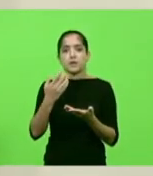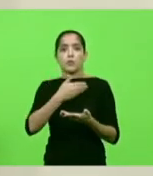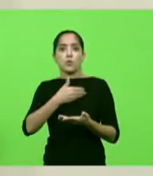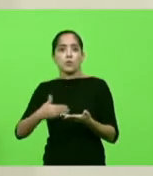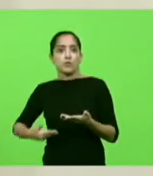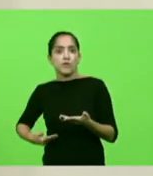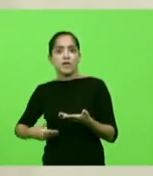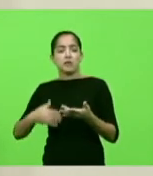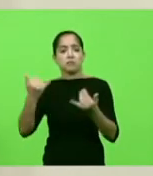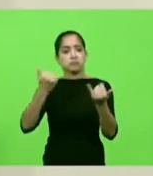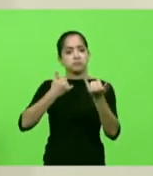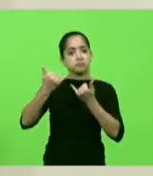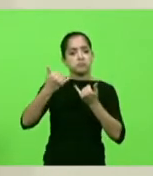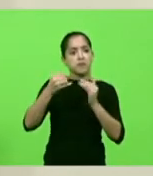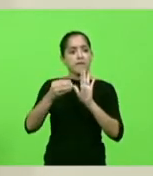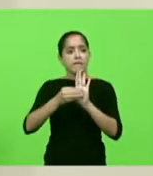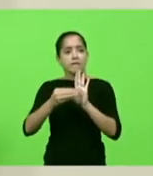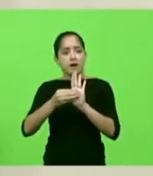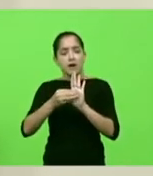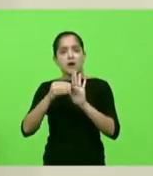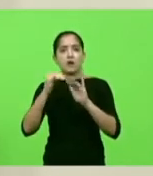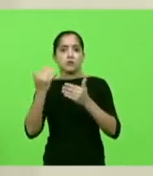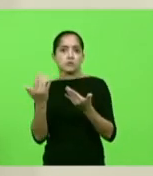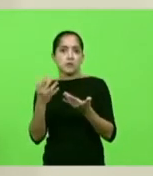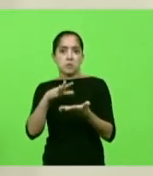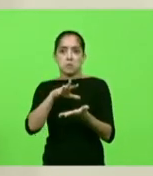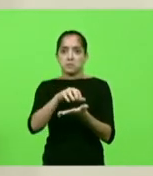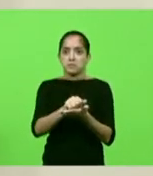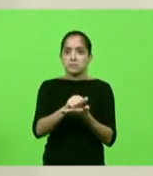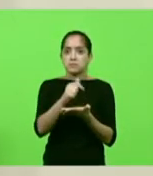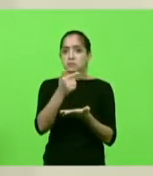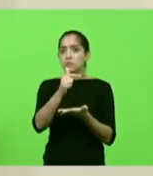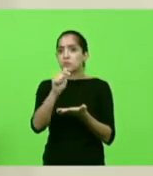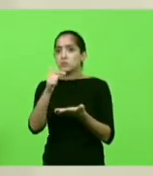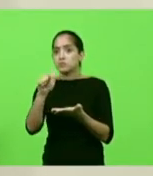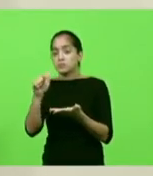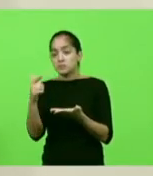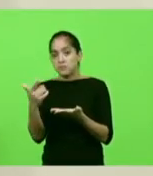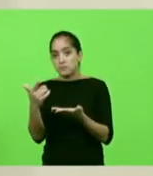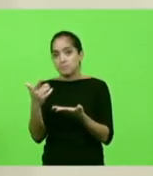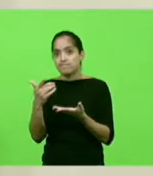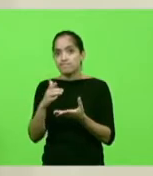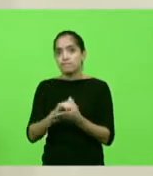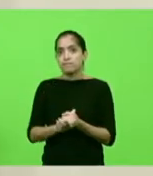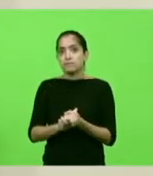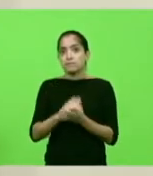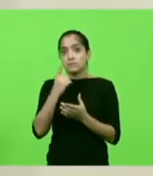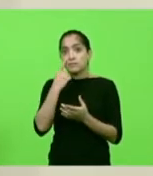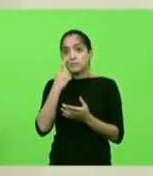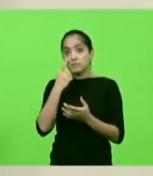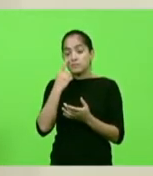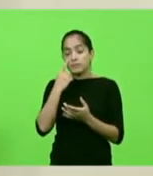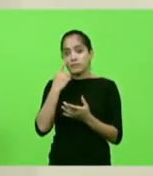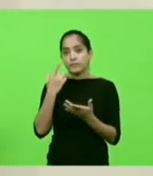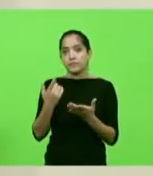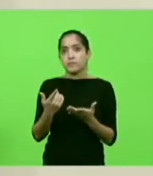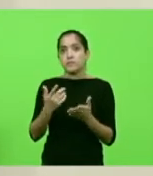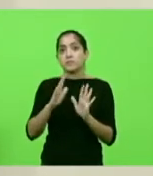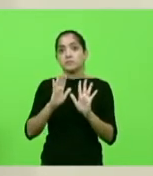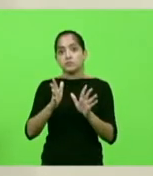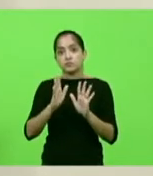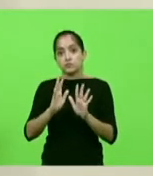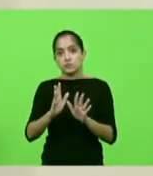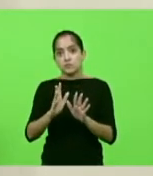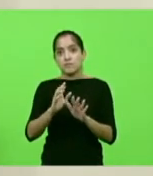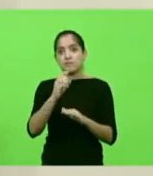de informação, se não estão sendo cadastrados os novos vacinados, mas já faz aí